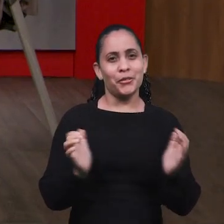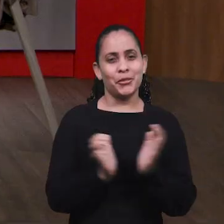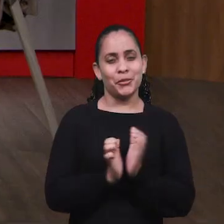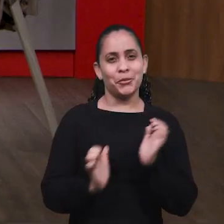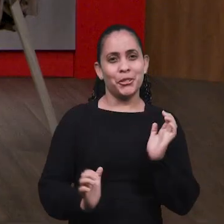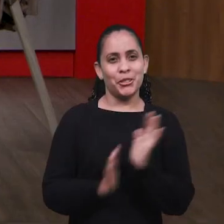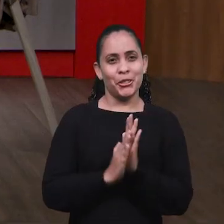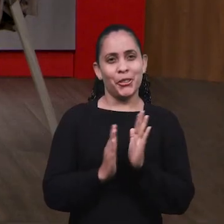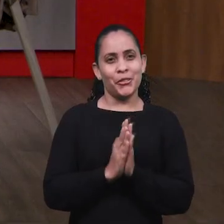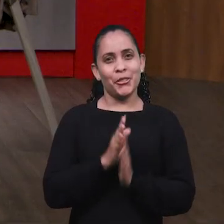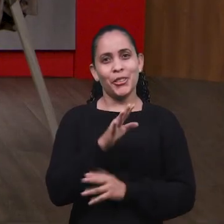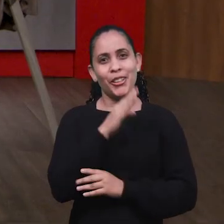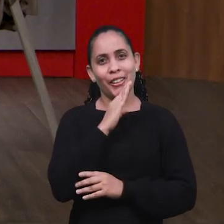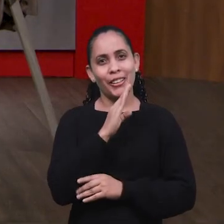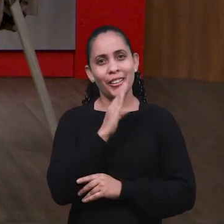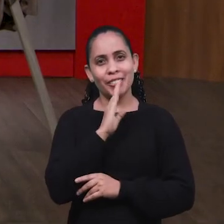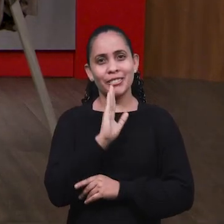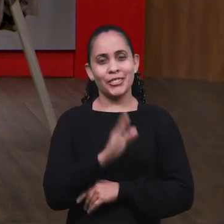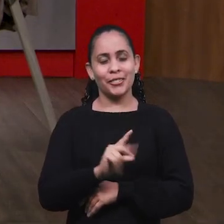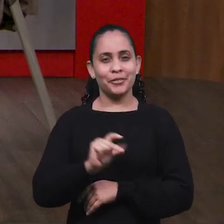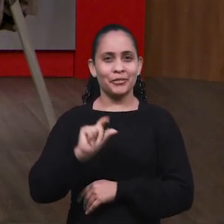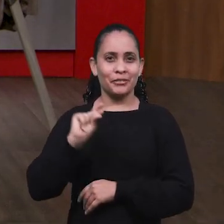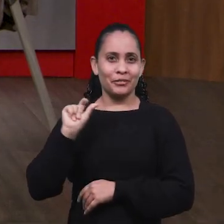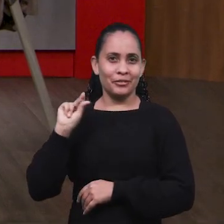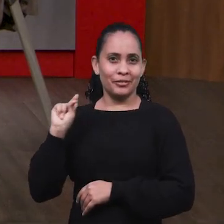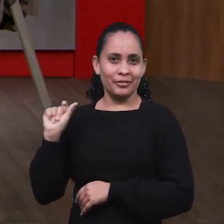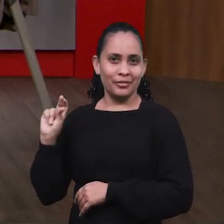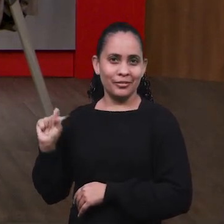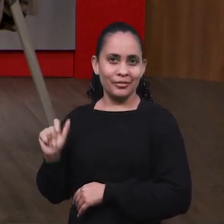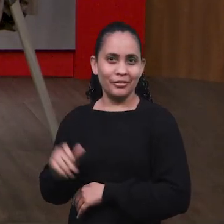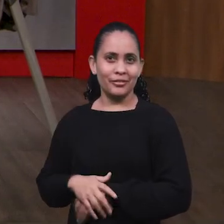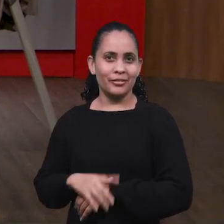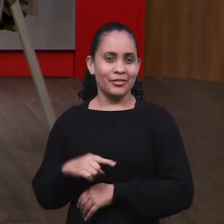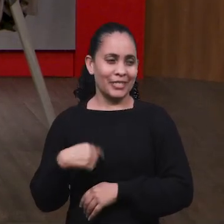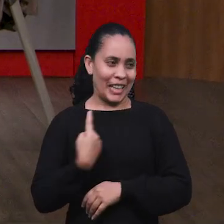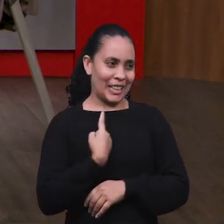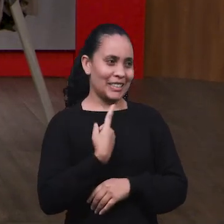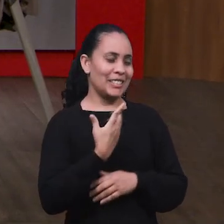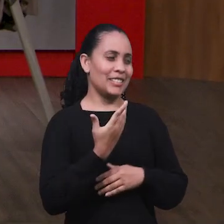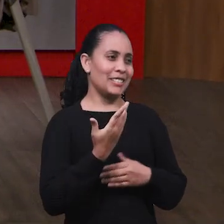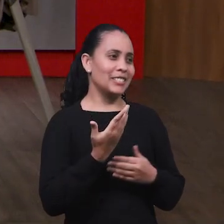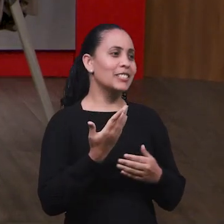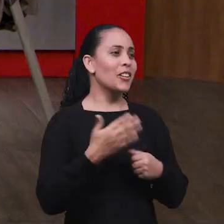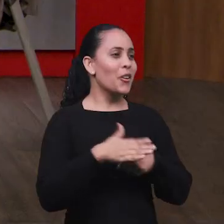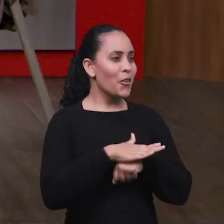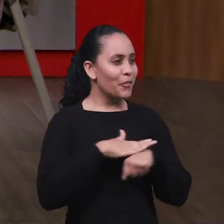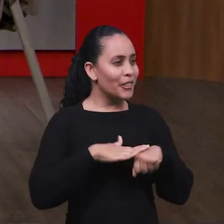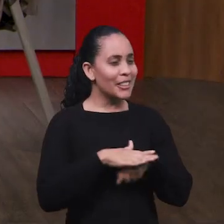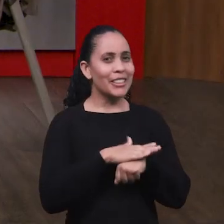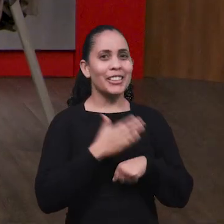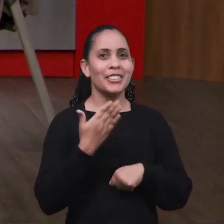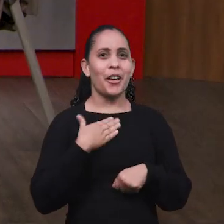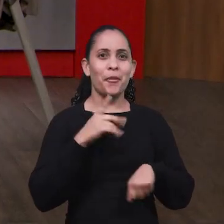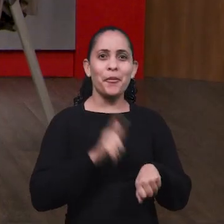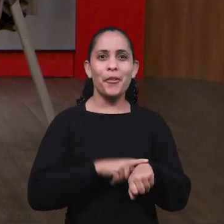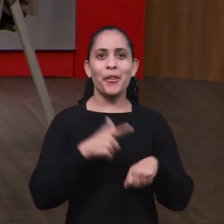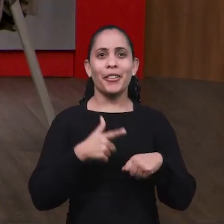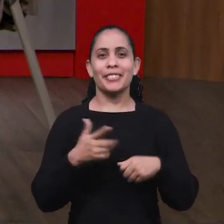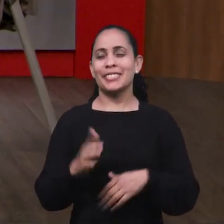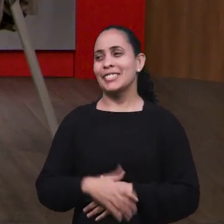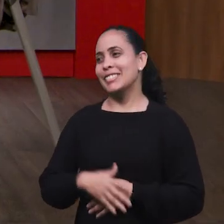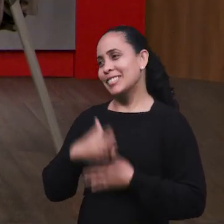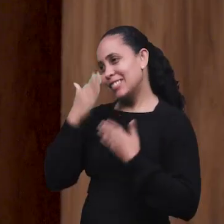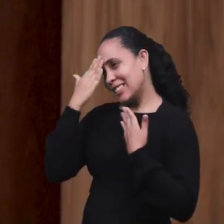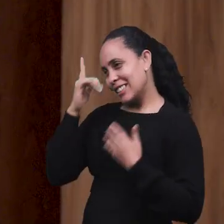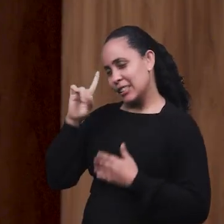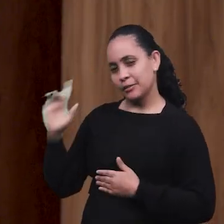A gente já conhece o Vinícius de muito tempo, que bom. Nós estávamos planejando esse bate-papo já há alguns meses, mas agora chegou a hora, né, Vinícius? Graças a